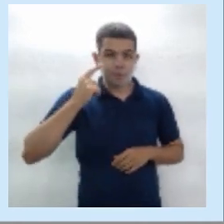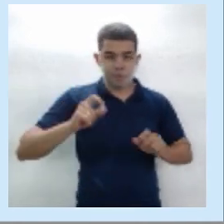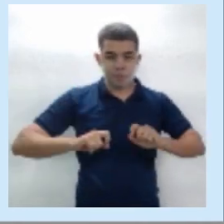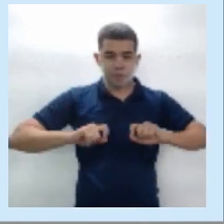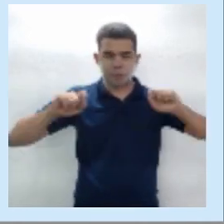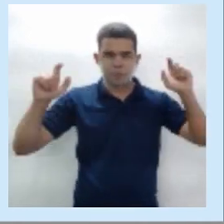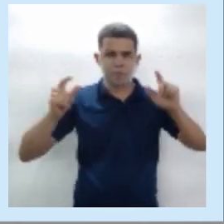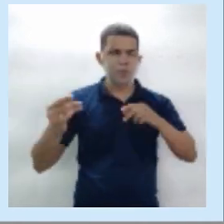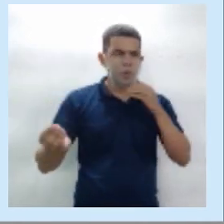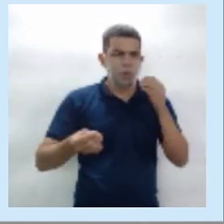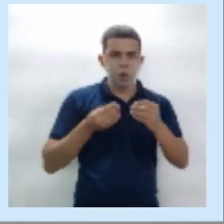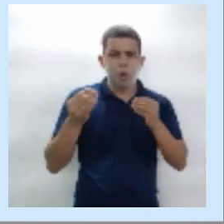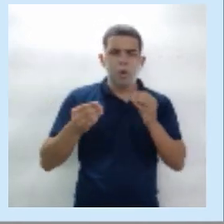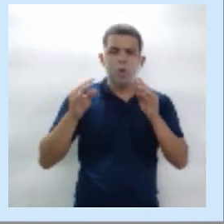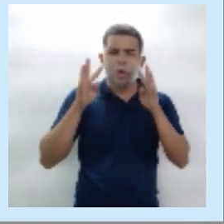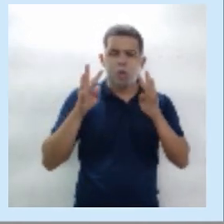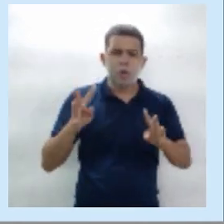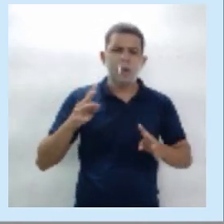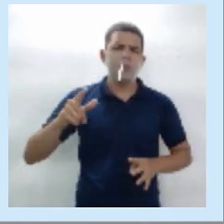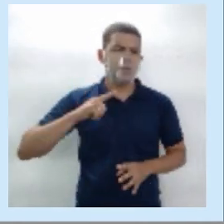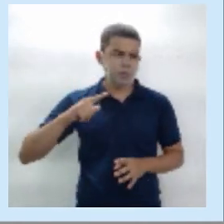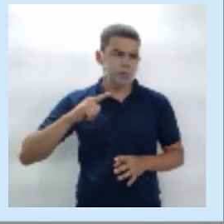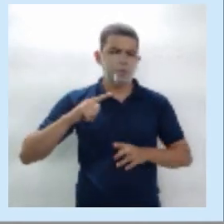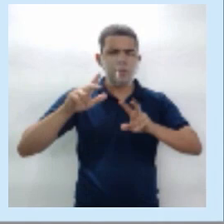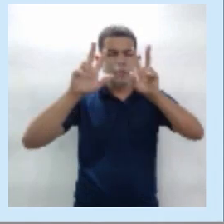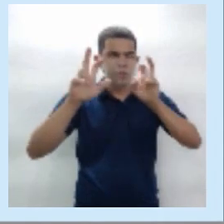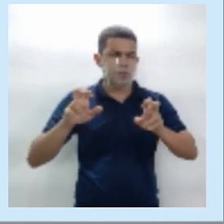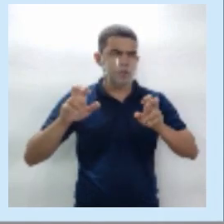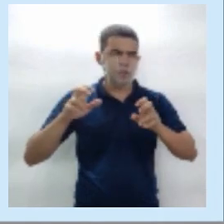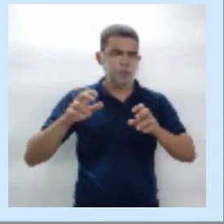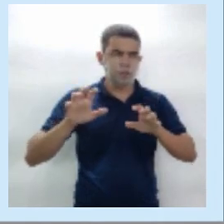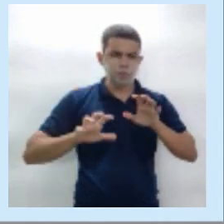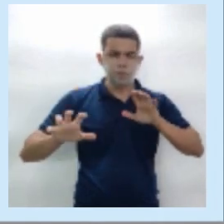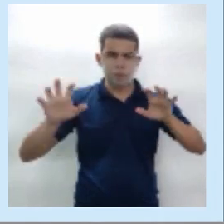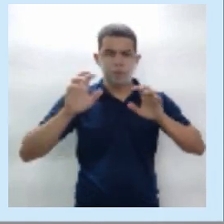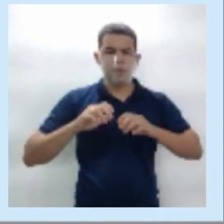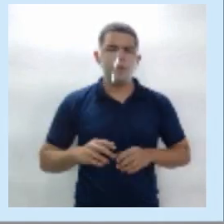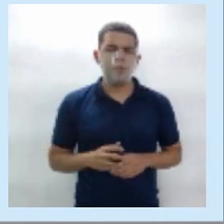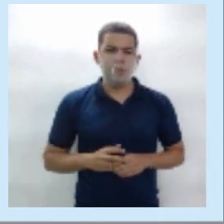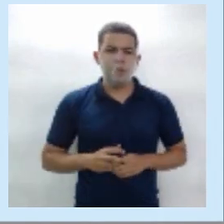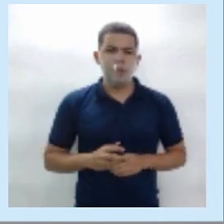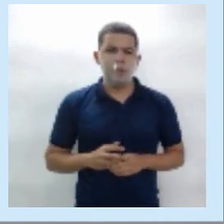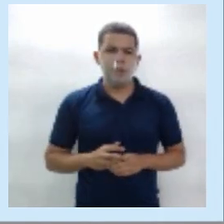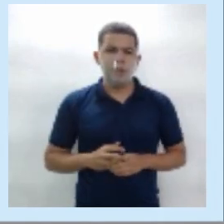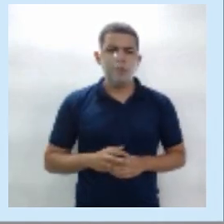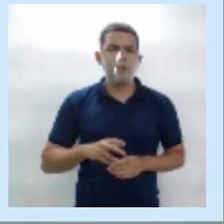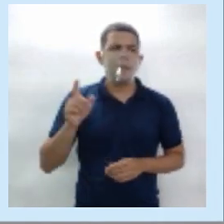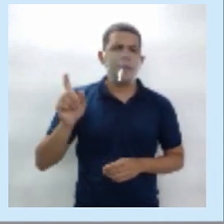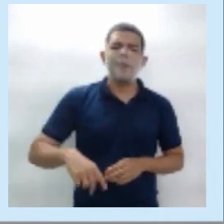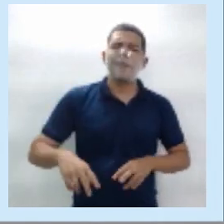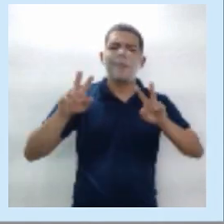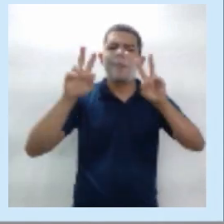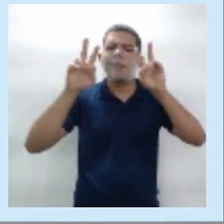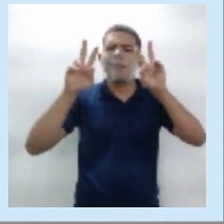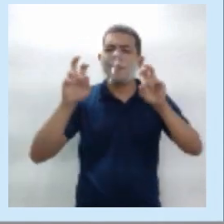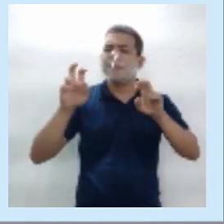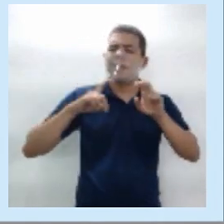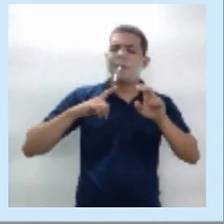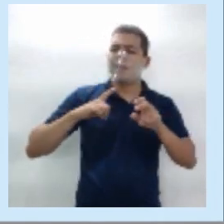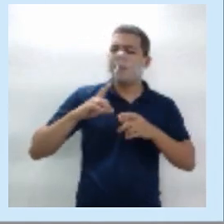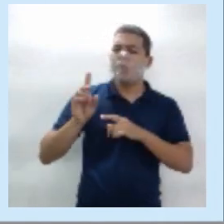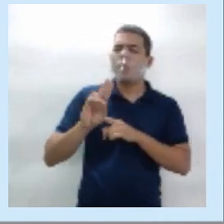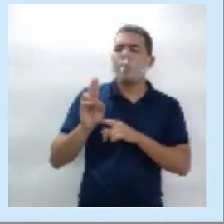gente observar bem essa questão das placas tectônicas quando se fala da